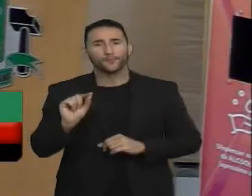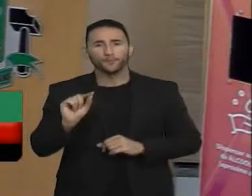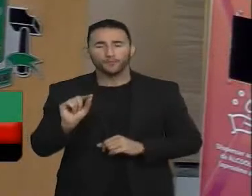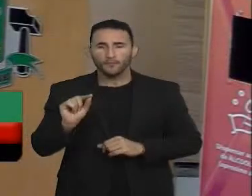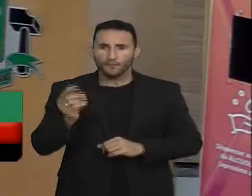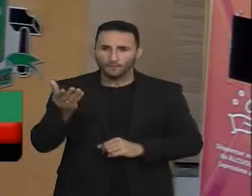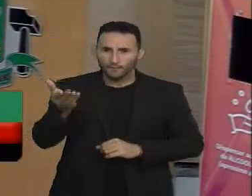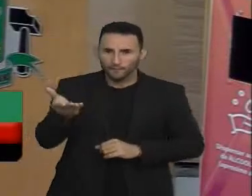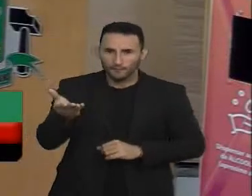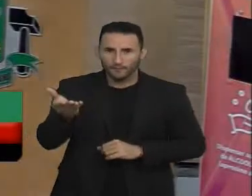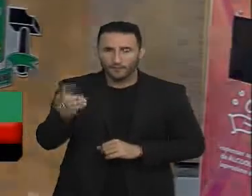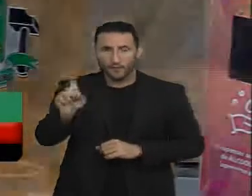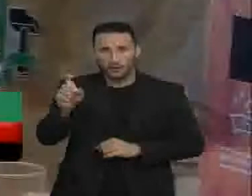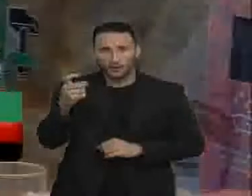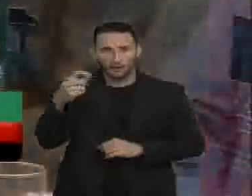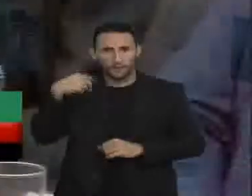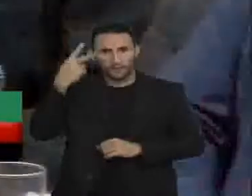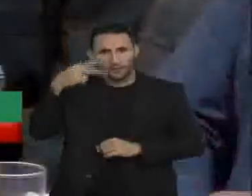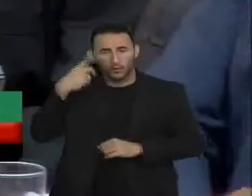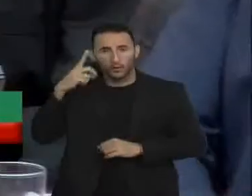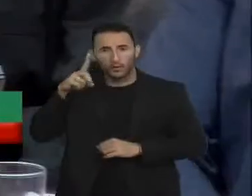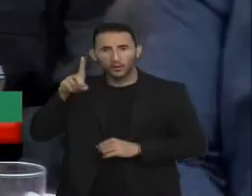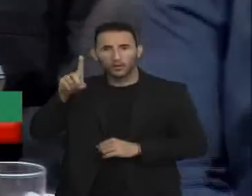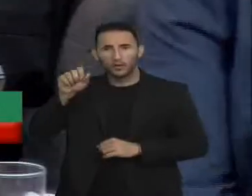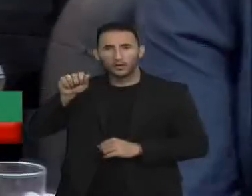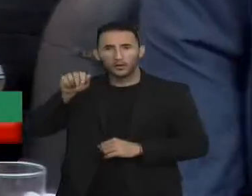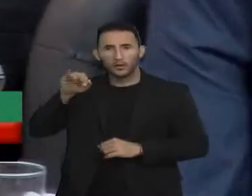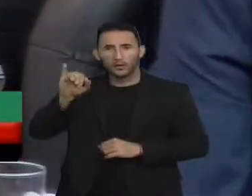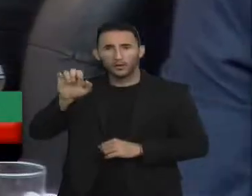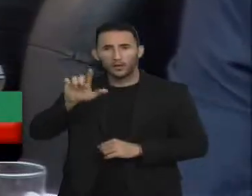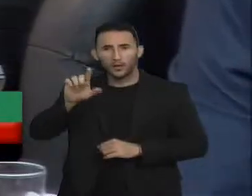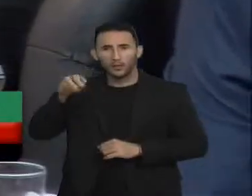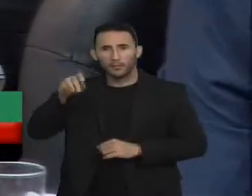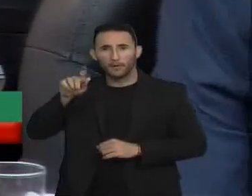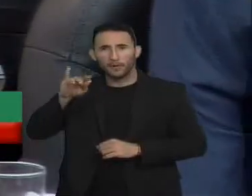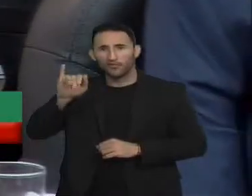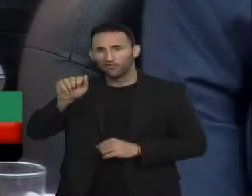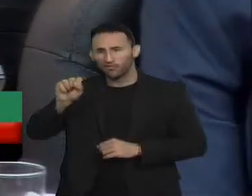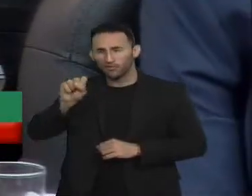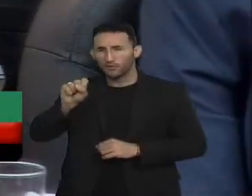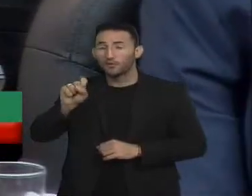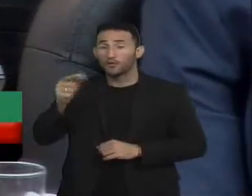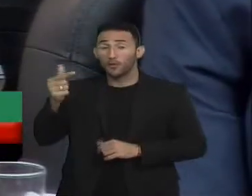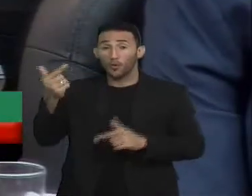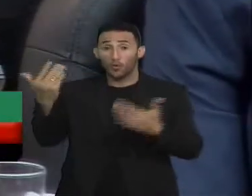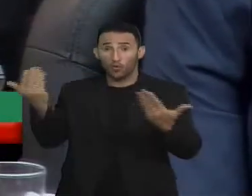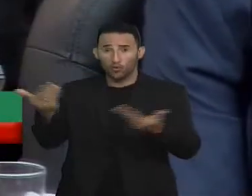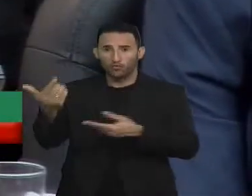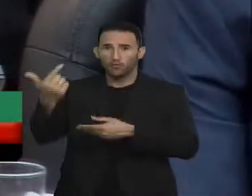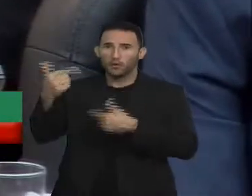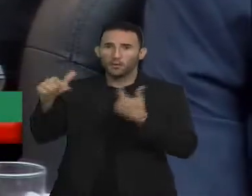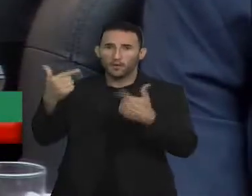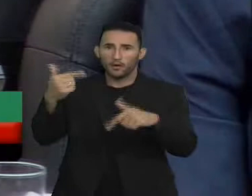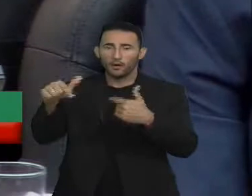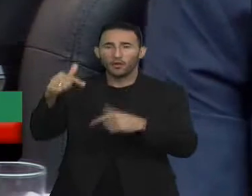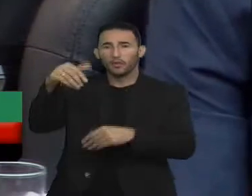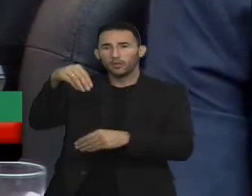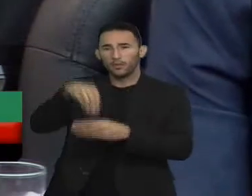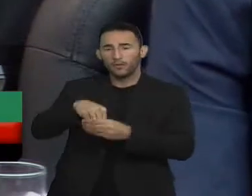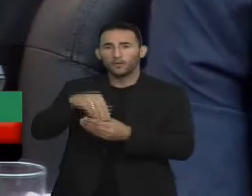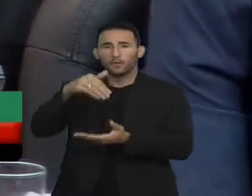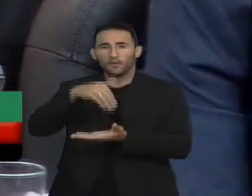ao ex-vereador Daniel Matias, que está na secretaria em exercício